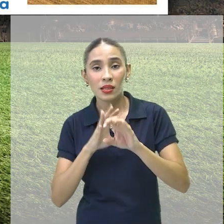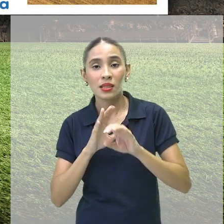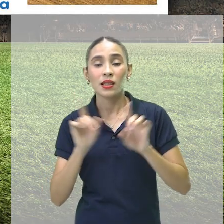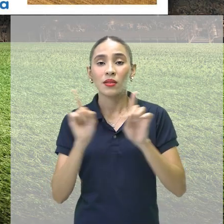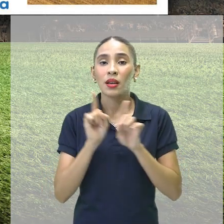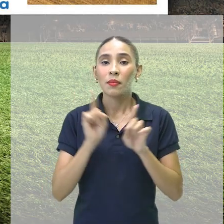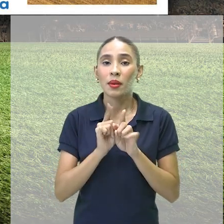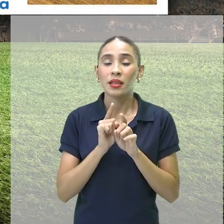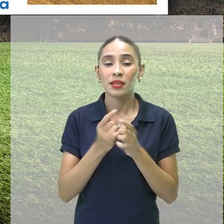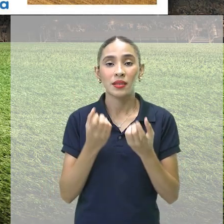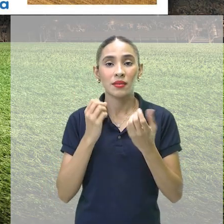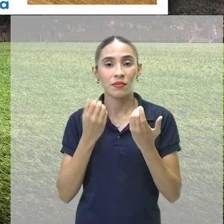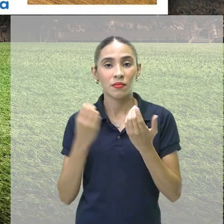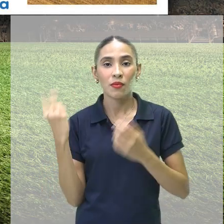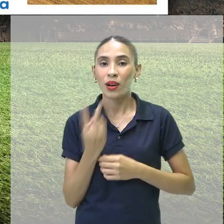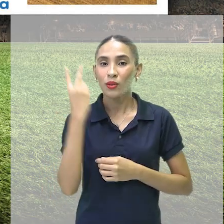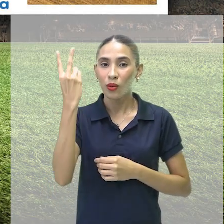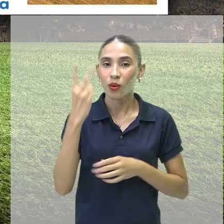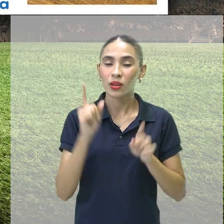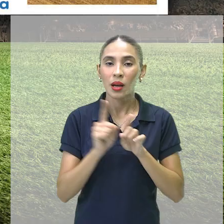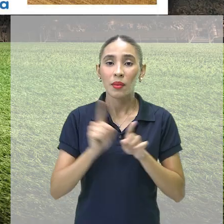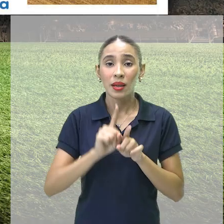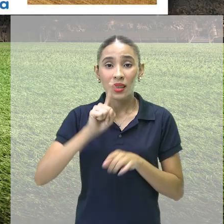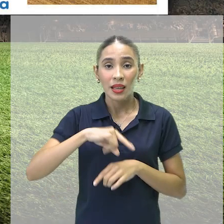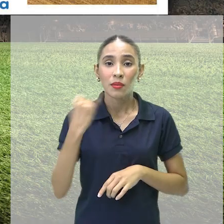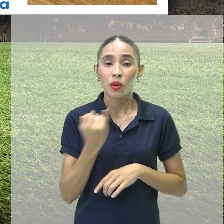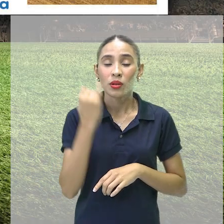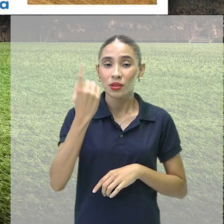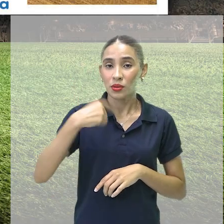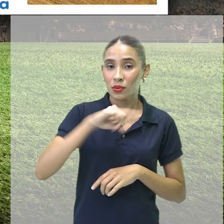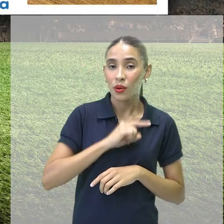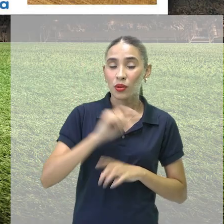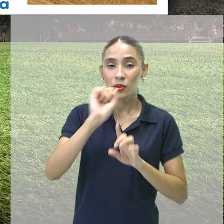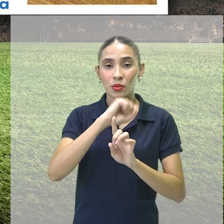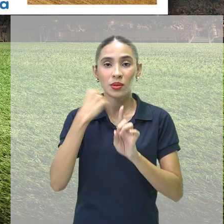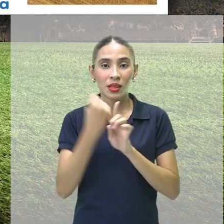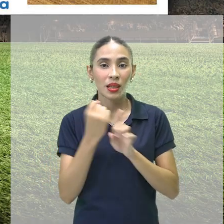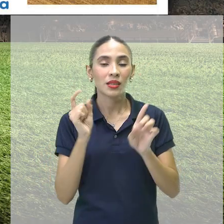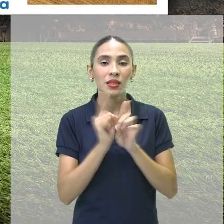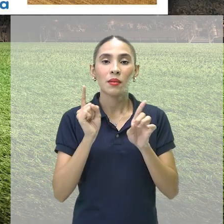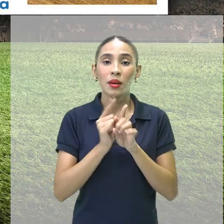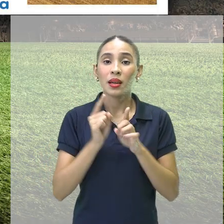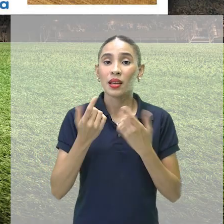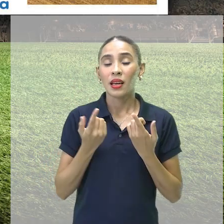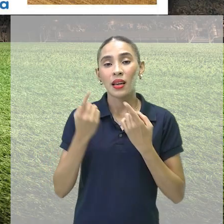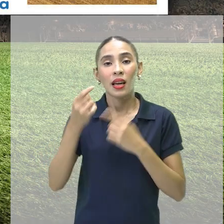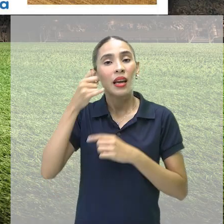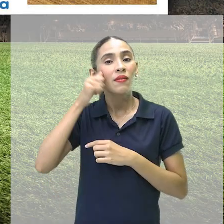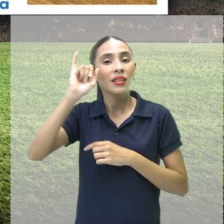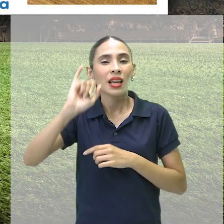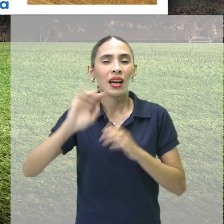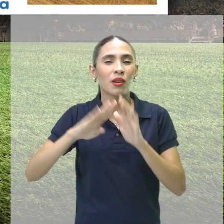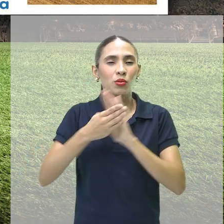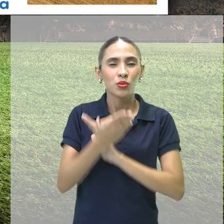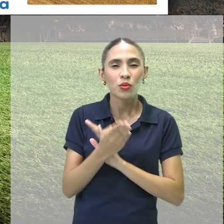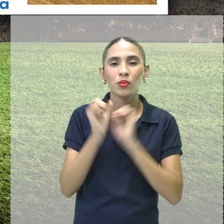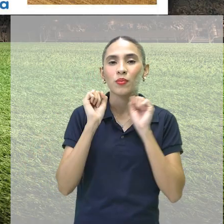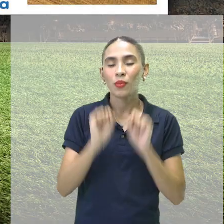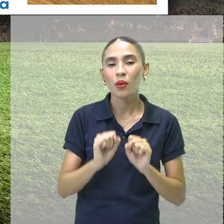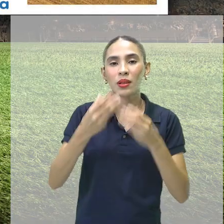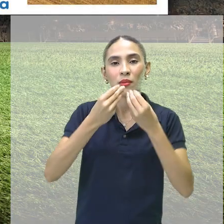de ensinar valores, e o quanto é importante nós, como sociedade, combater certos hábitos que podem